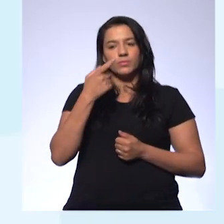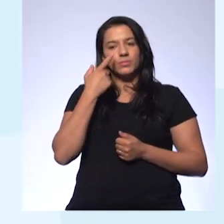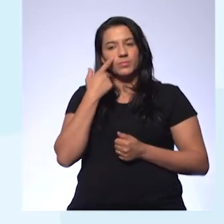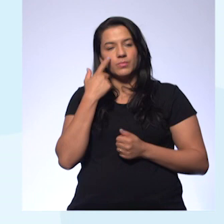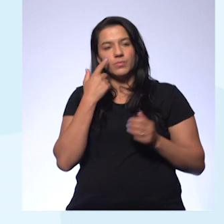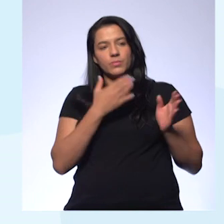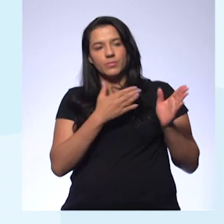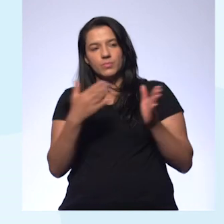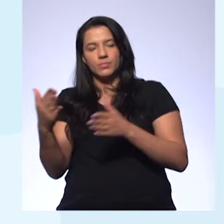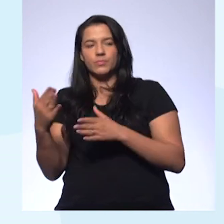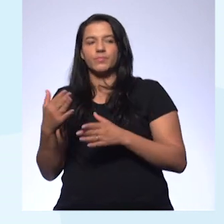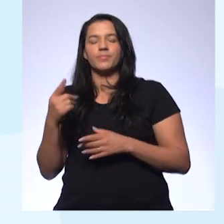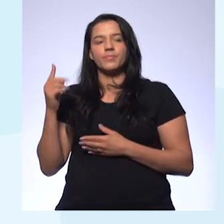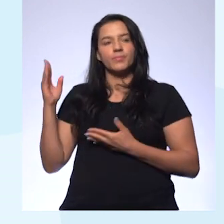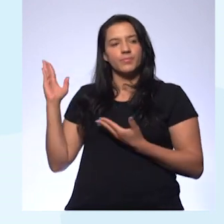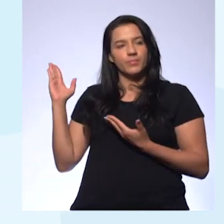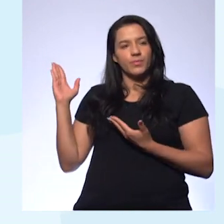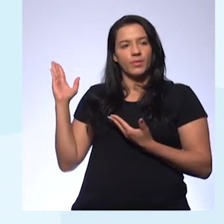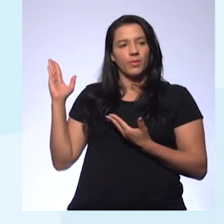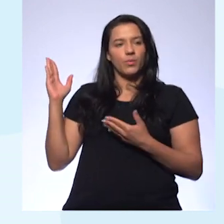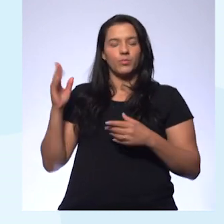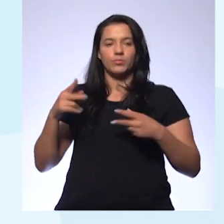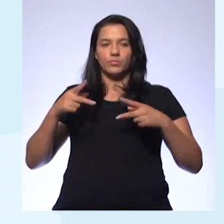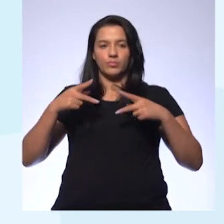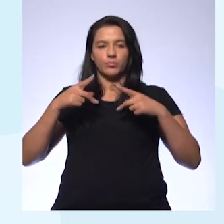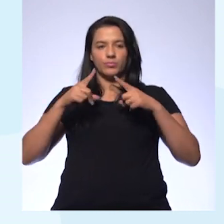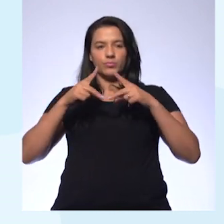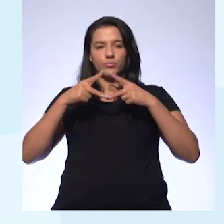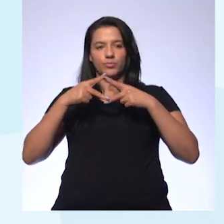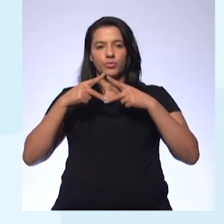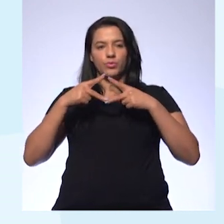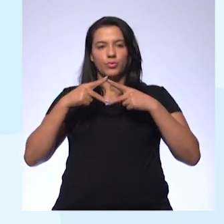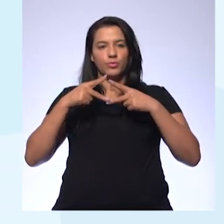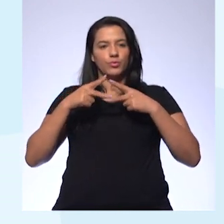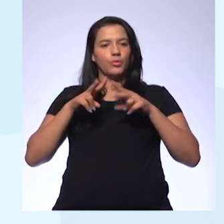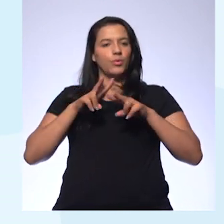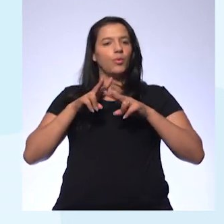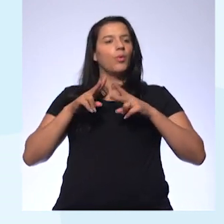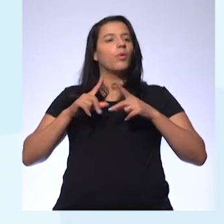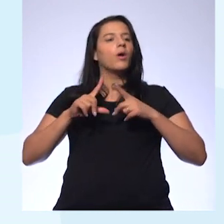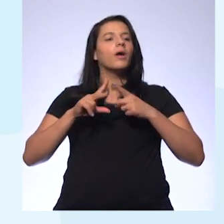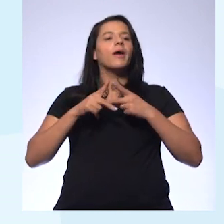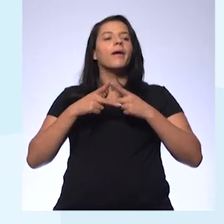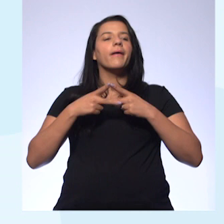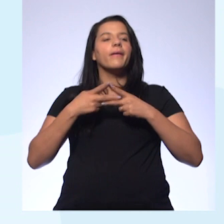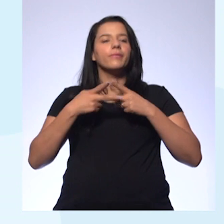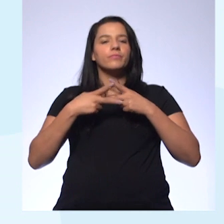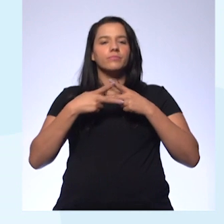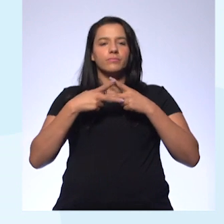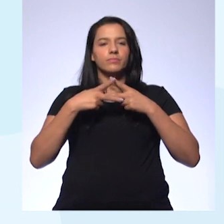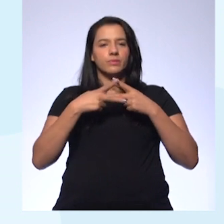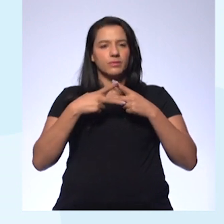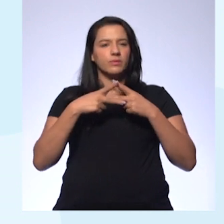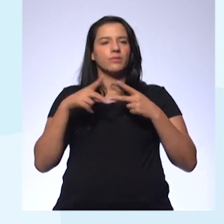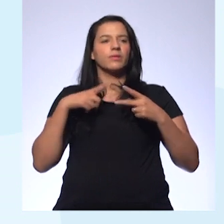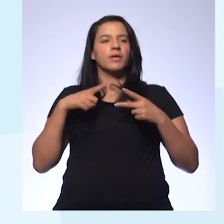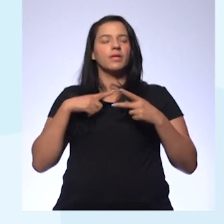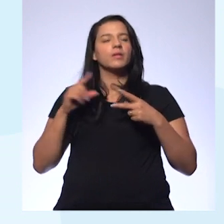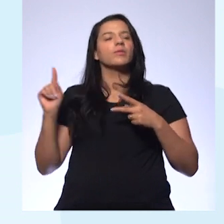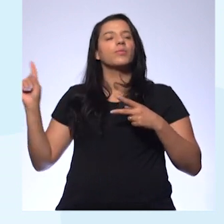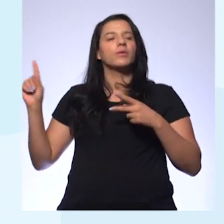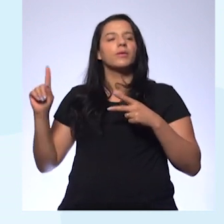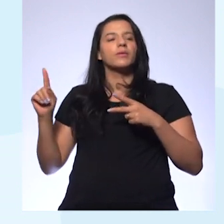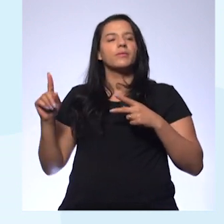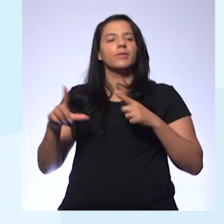esse triângulozinho assim, o isósceles cheio e o isósceles rachurado, vai ser um isômero óptico, sempre, tá